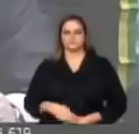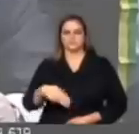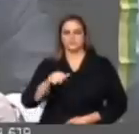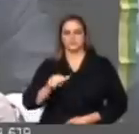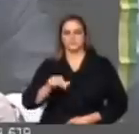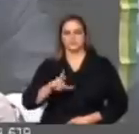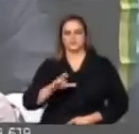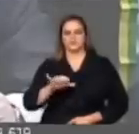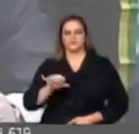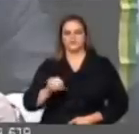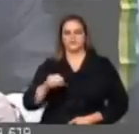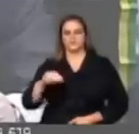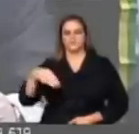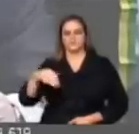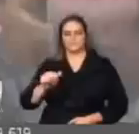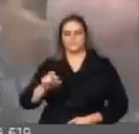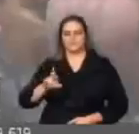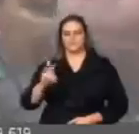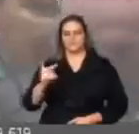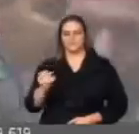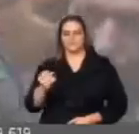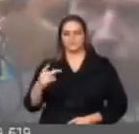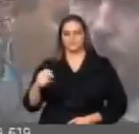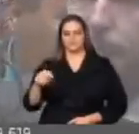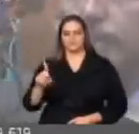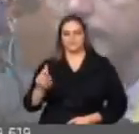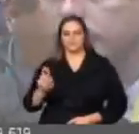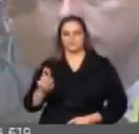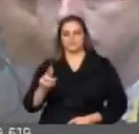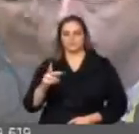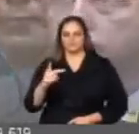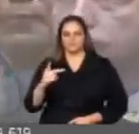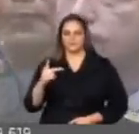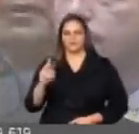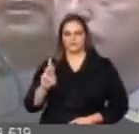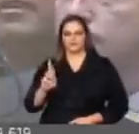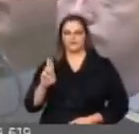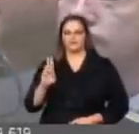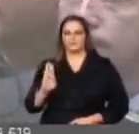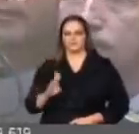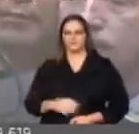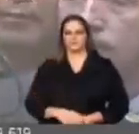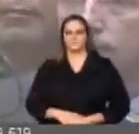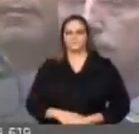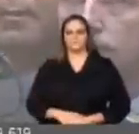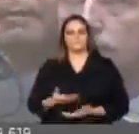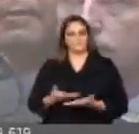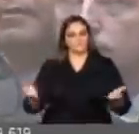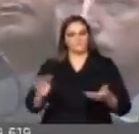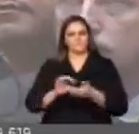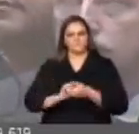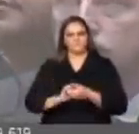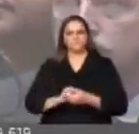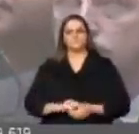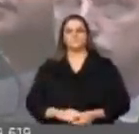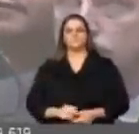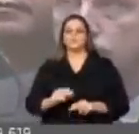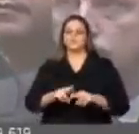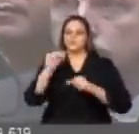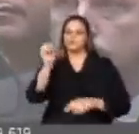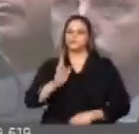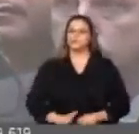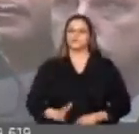Márcio Marinho, do PRB. Senhor presidente, senhoras e senhores deputados, em nome do Brasil, em nome